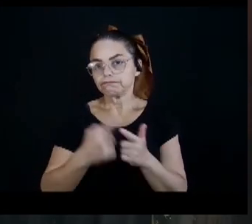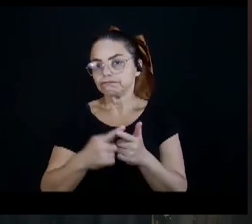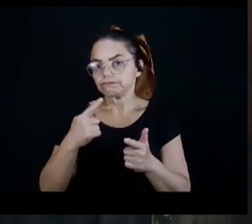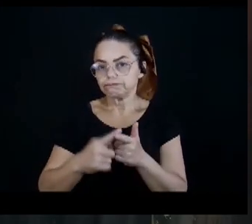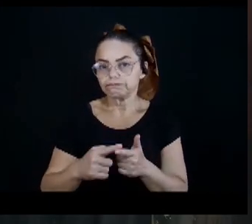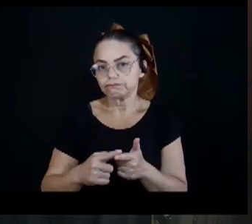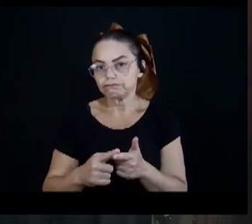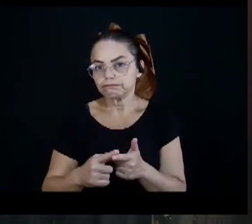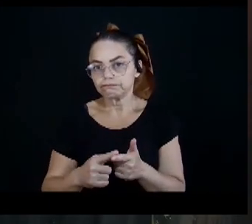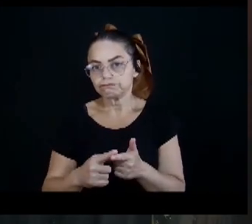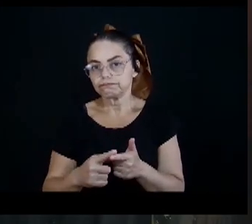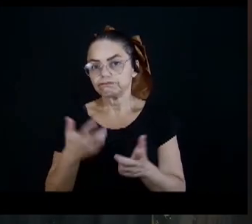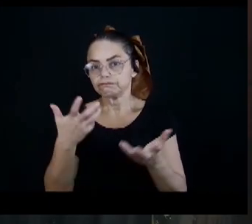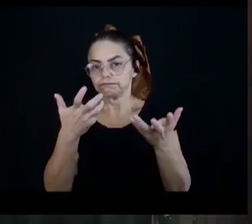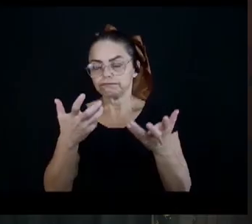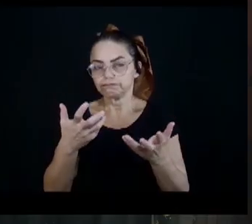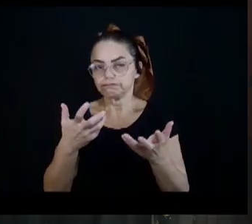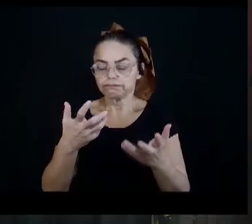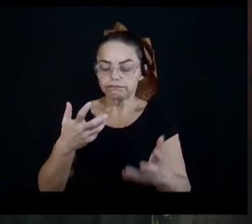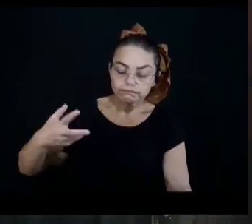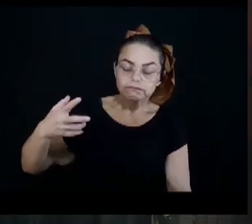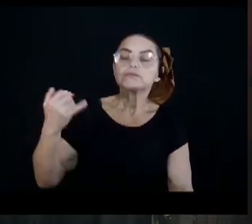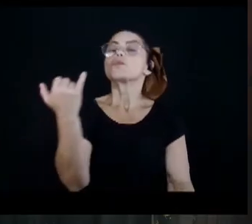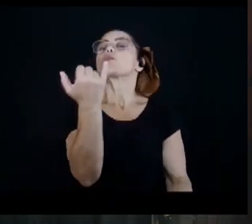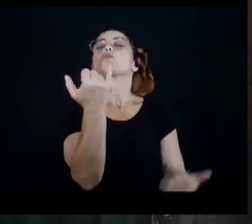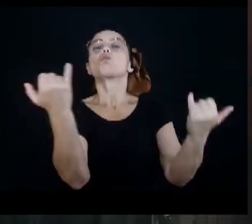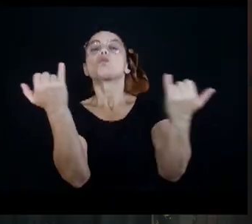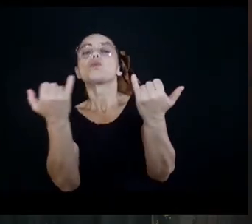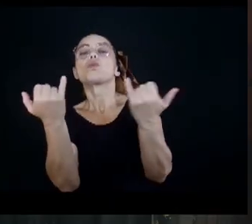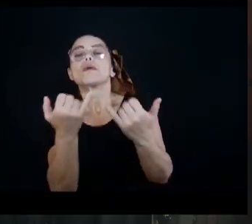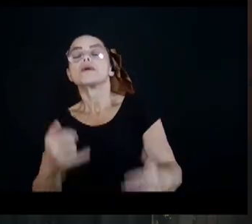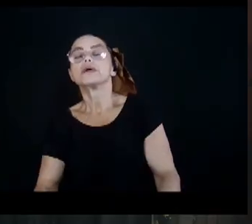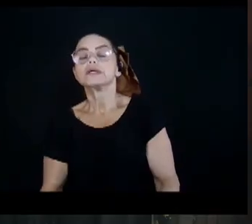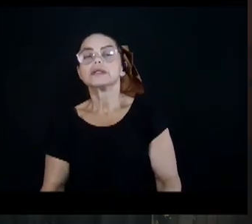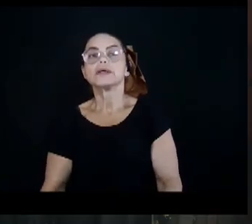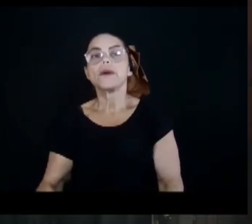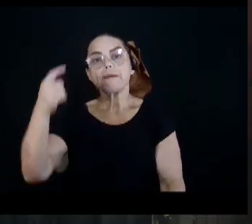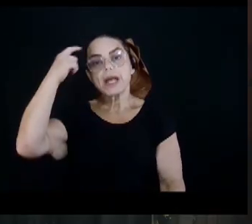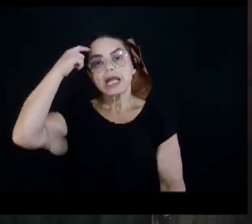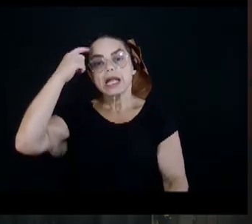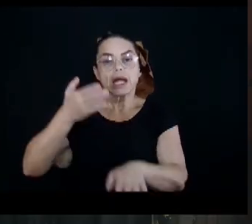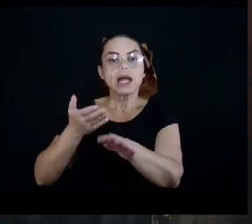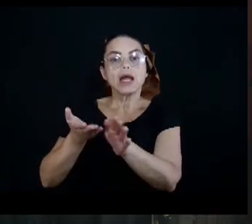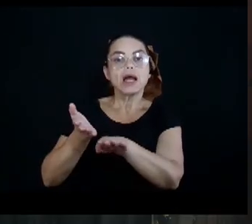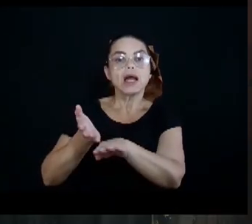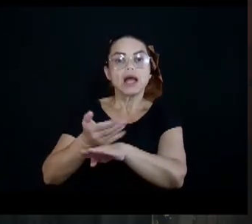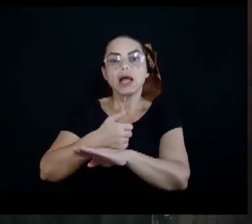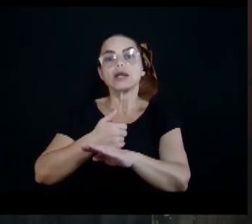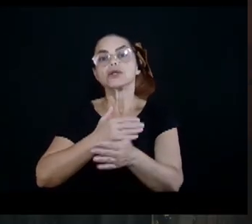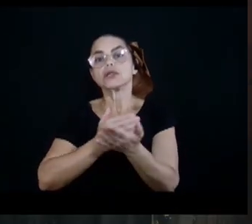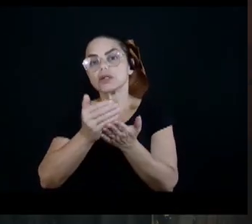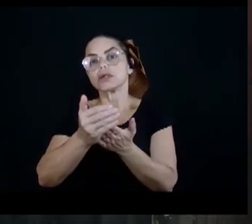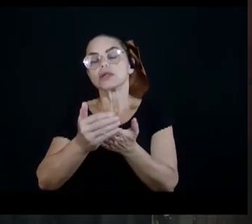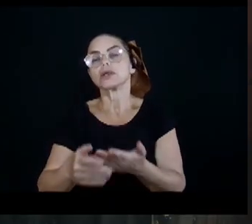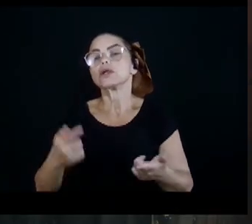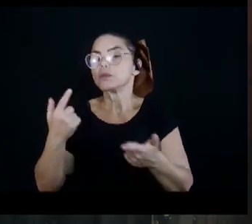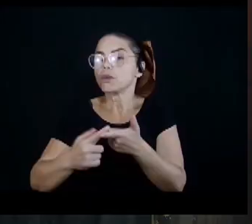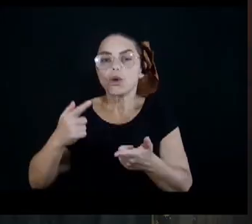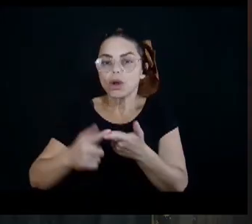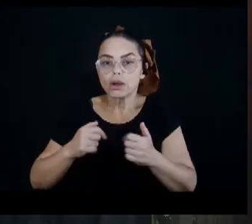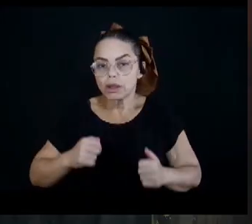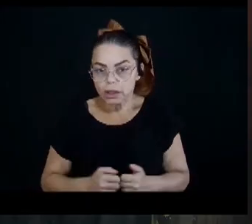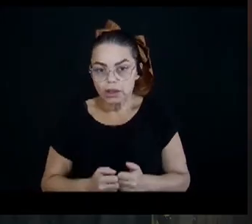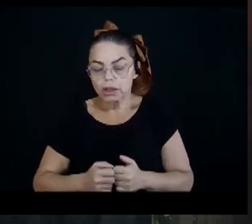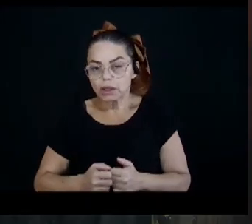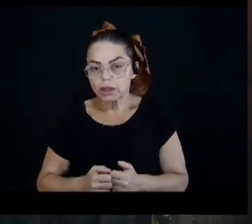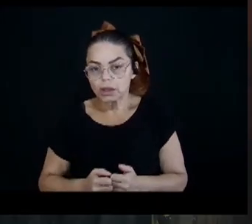quer isso tudo? É algo que precisa ser pensado antes de iniciar. Por que eu preciso desse medicamento?